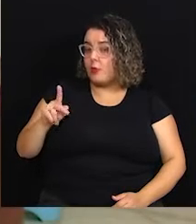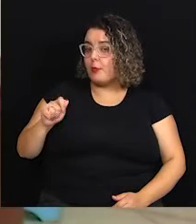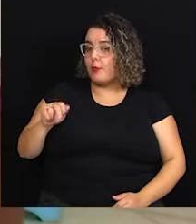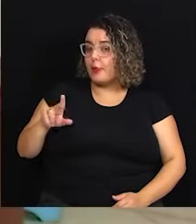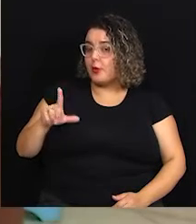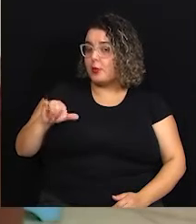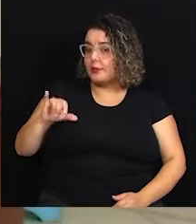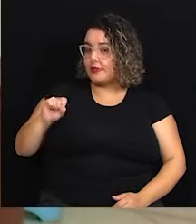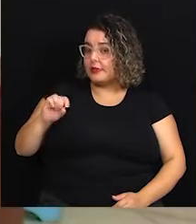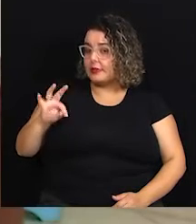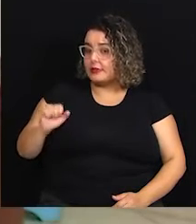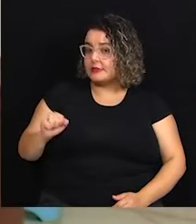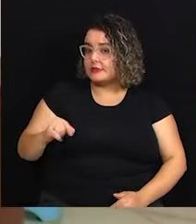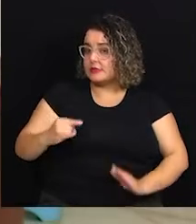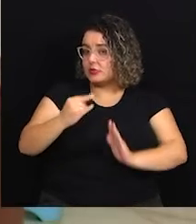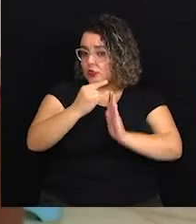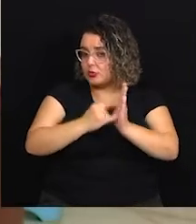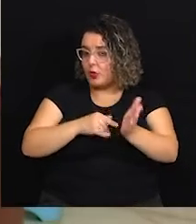poucos